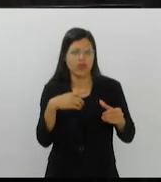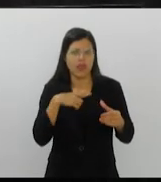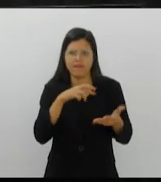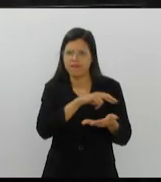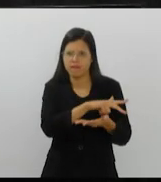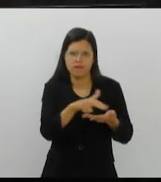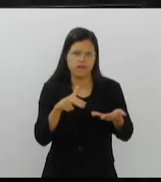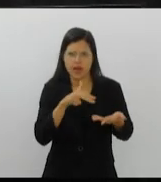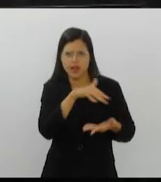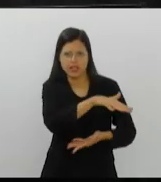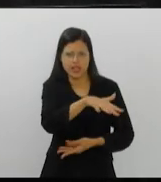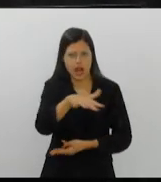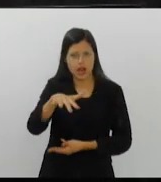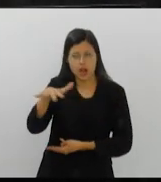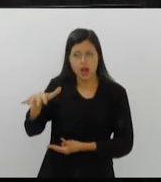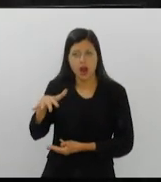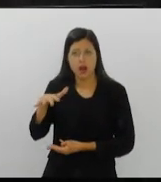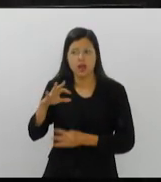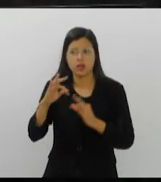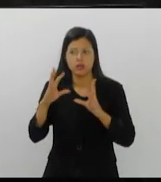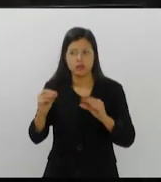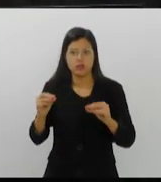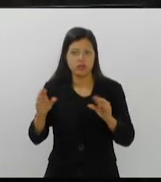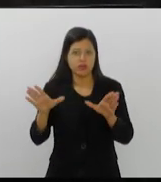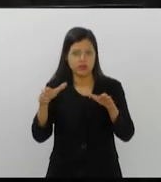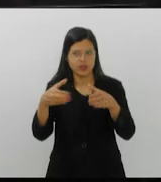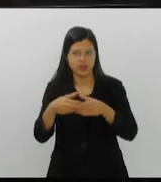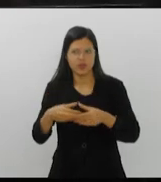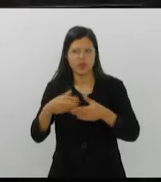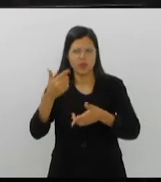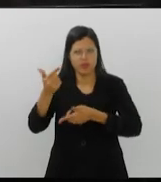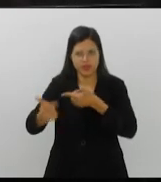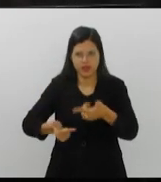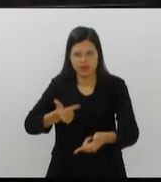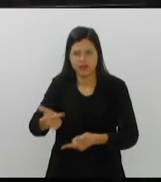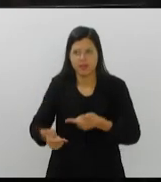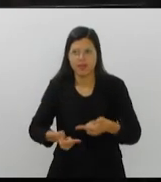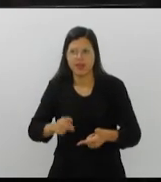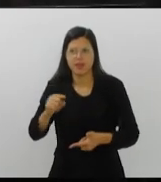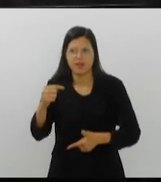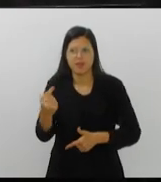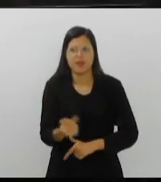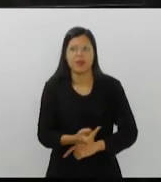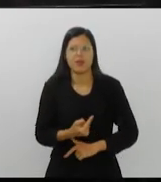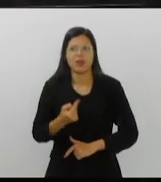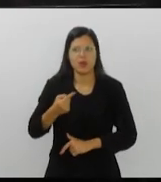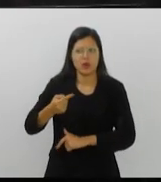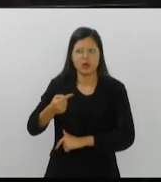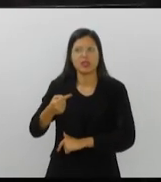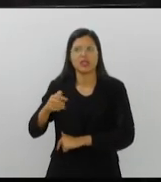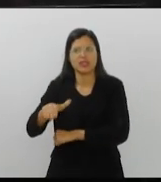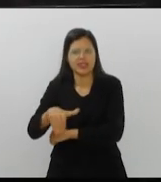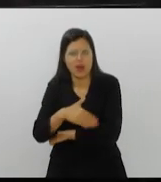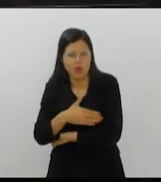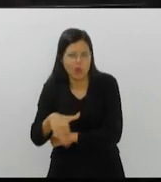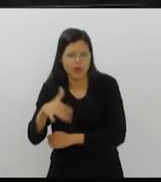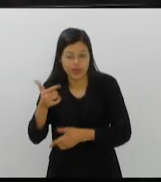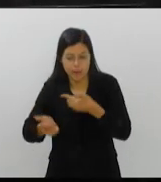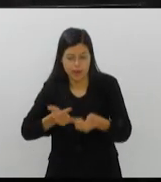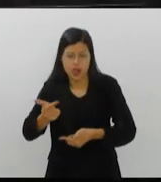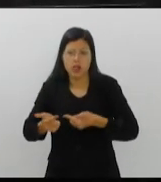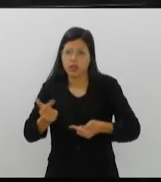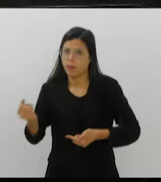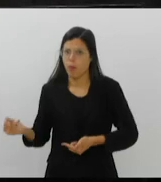defesa. E todo esse staff, todo esse trabalho que vocês desenvolvem para nós que estamos na rua, no combate, é de grande